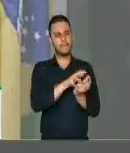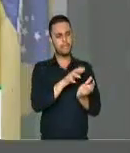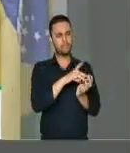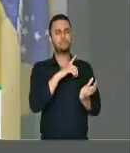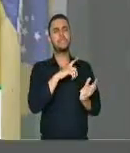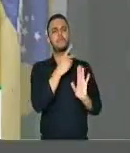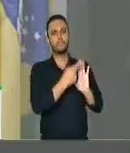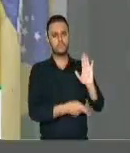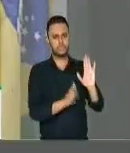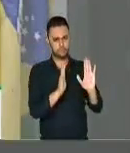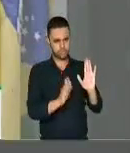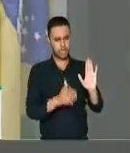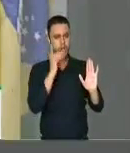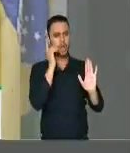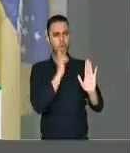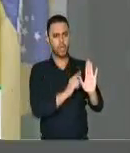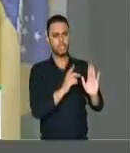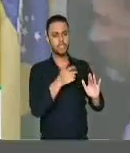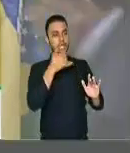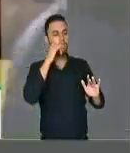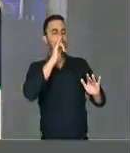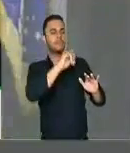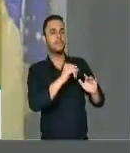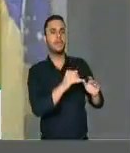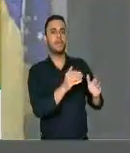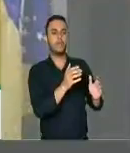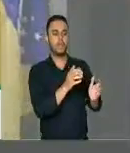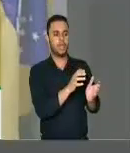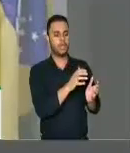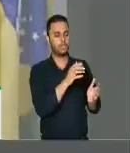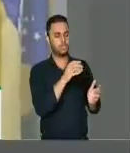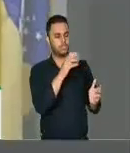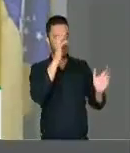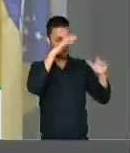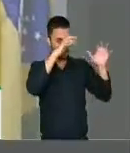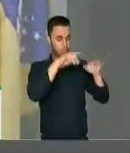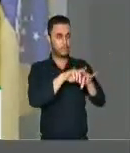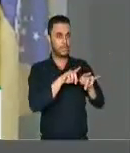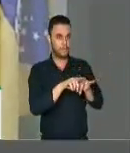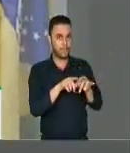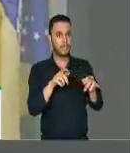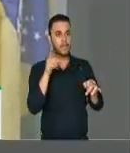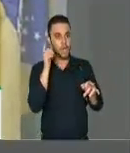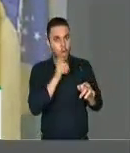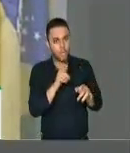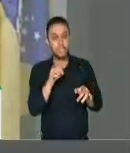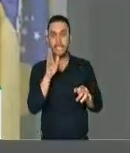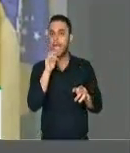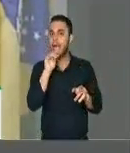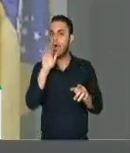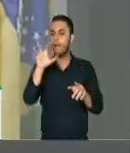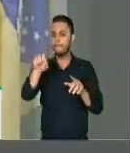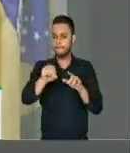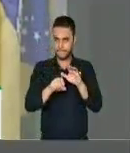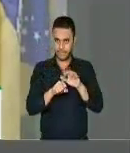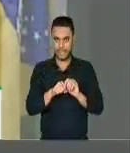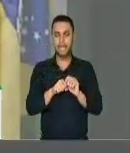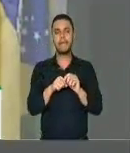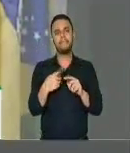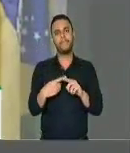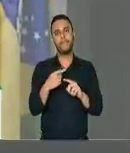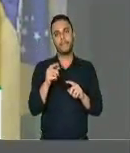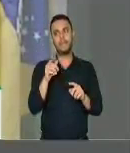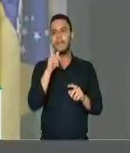das chuvas, para a captação desta água, porque a água é riqueza no nosso Nordeste. Então, eu gostaria aqui de